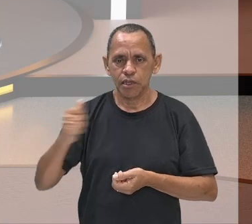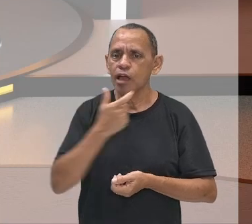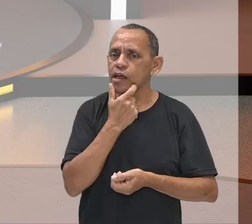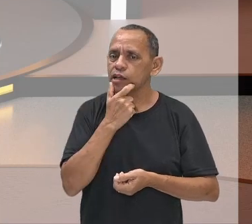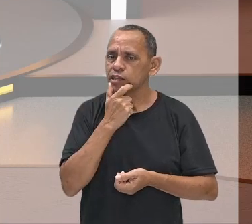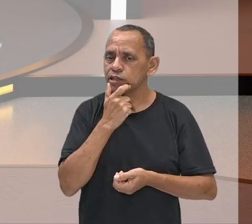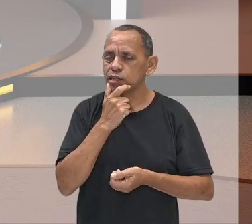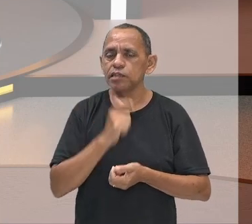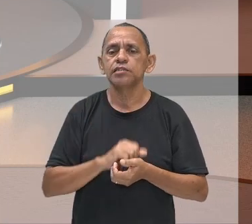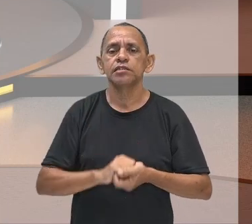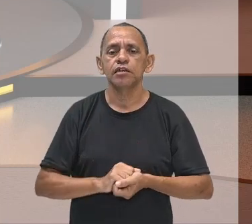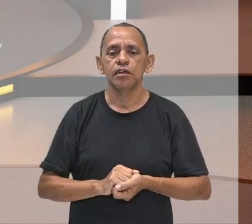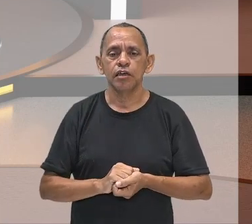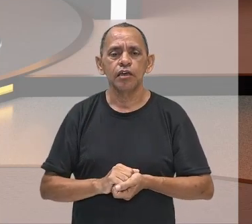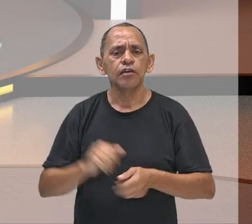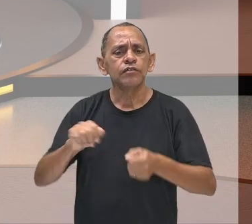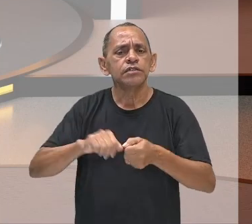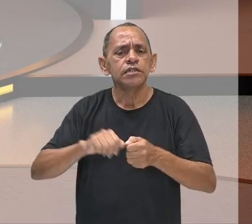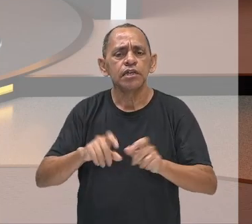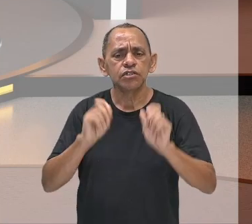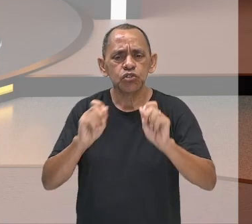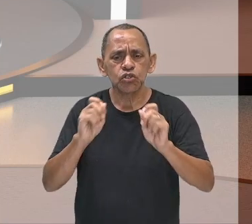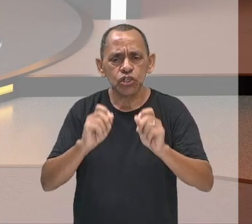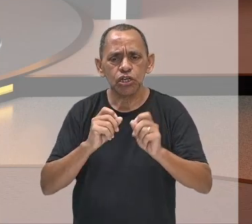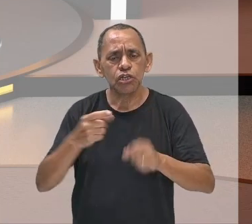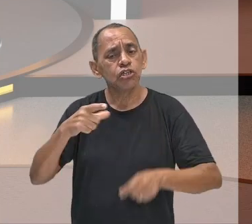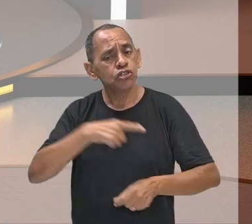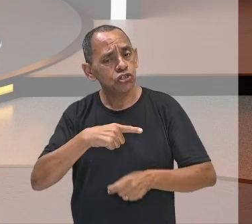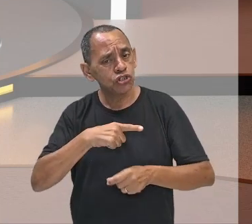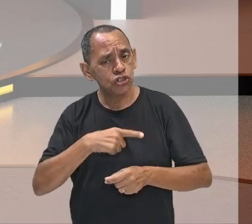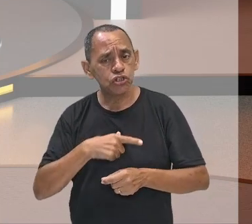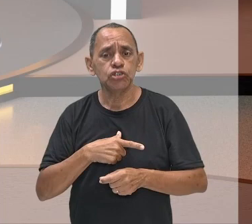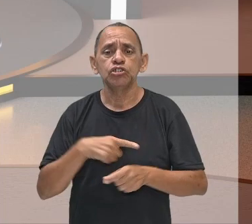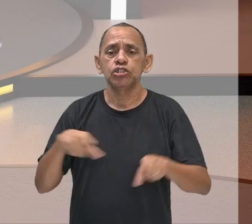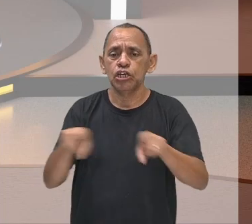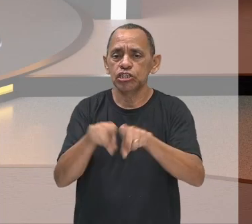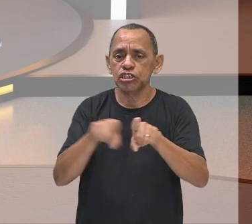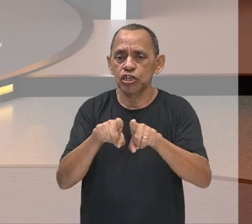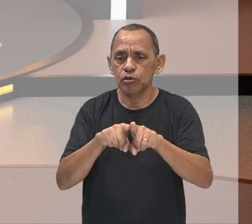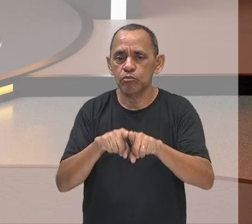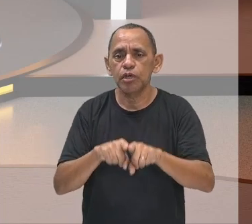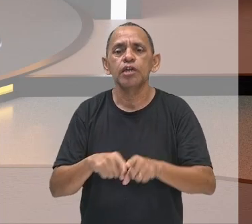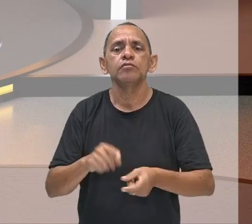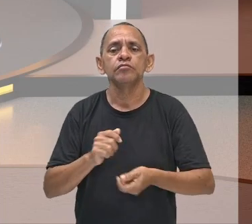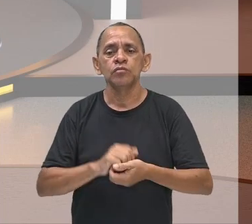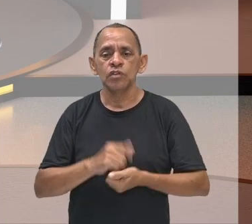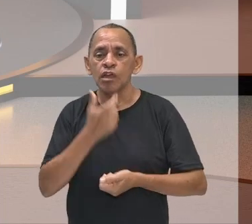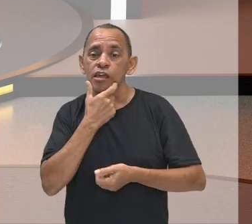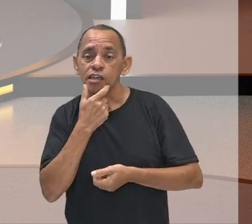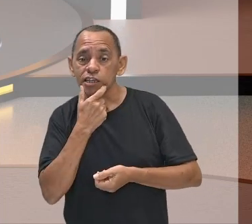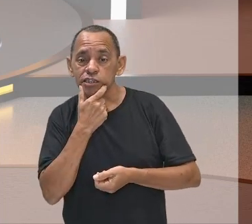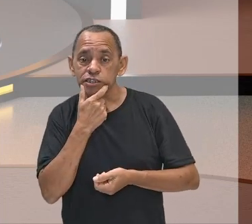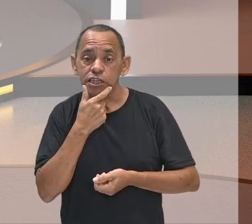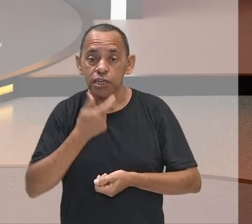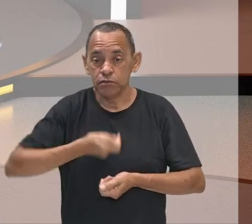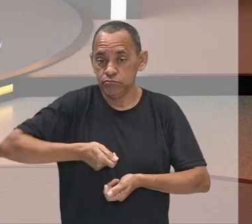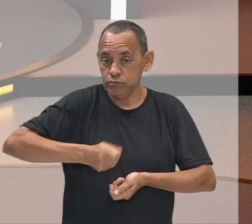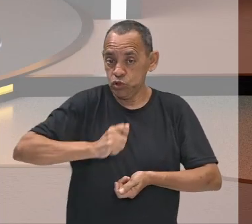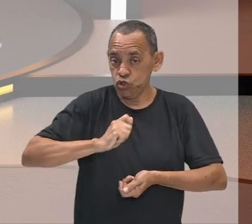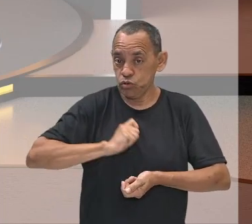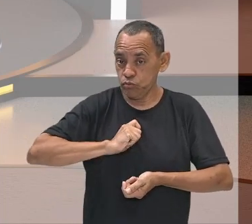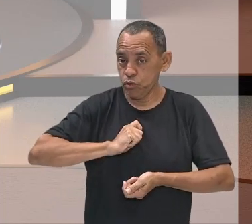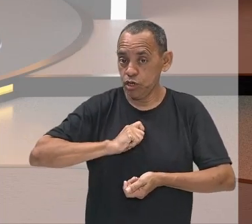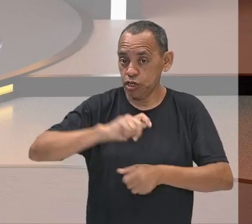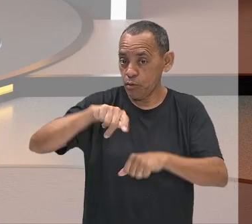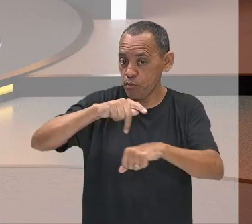mares. Existiu também um conflito entre a Inglaterra e a Espanha, onde a Espanha montou ali o que a gente conhece como a